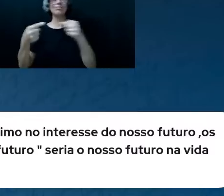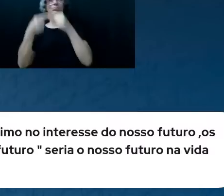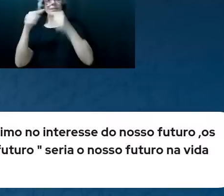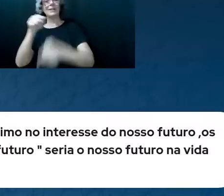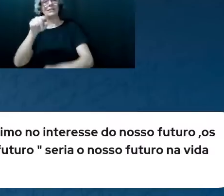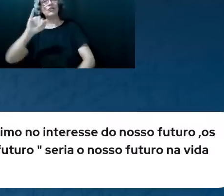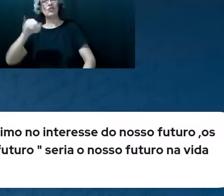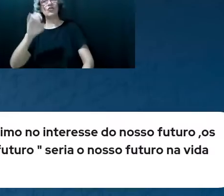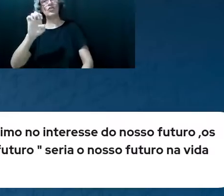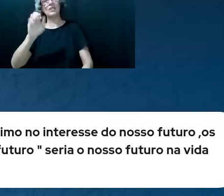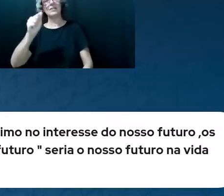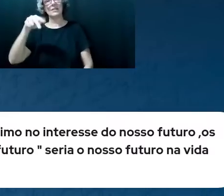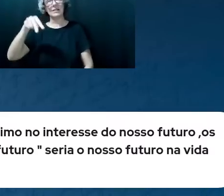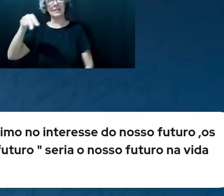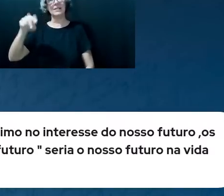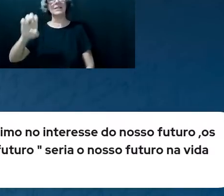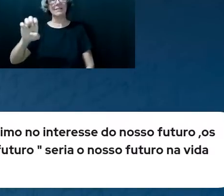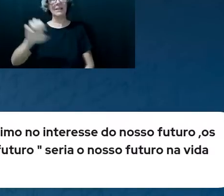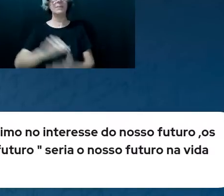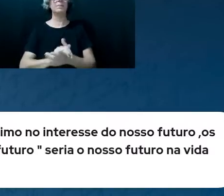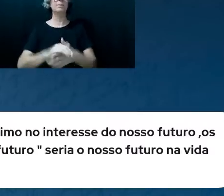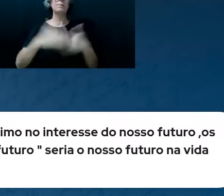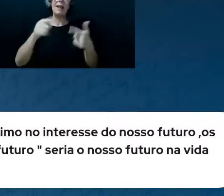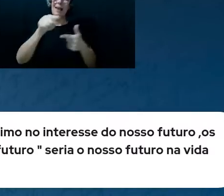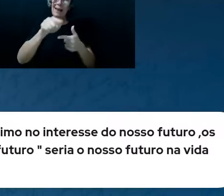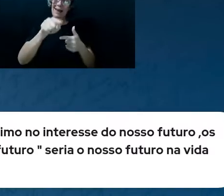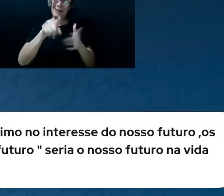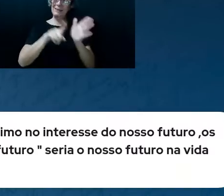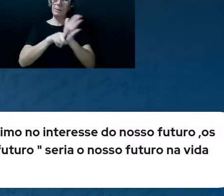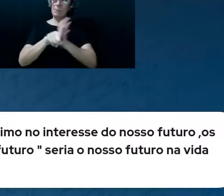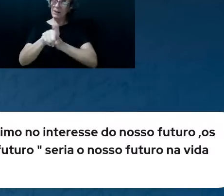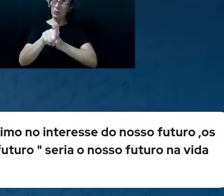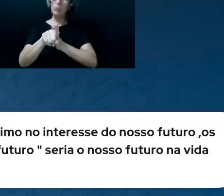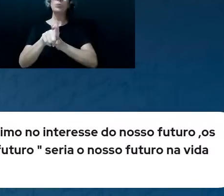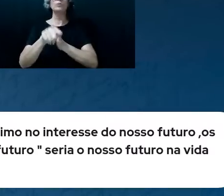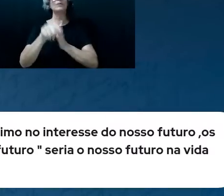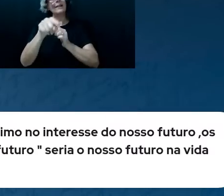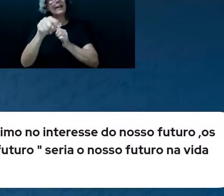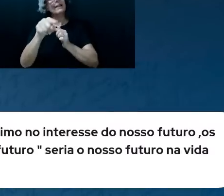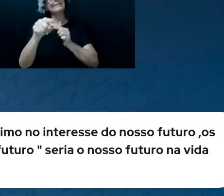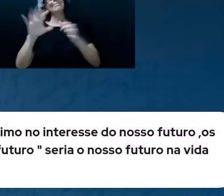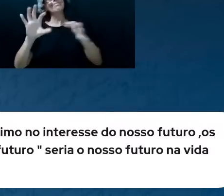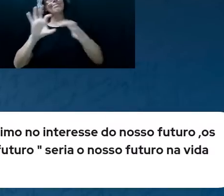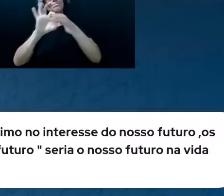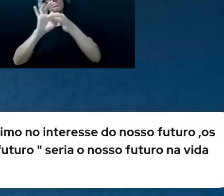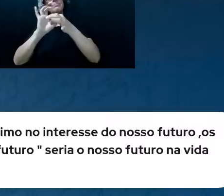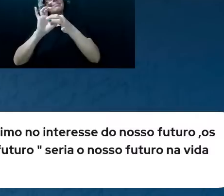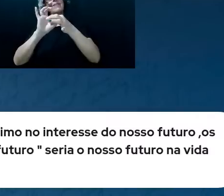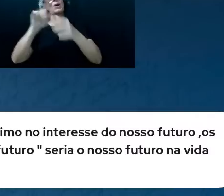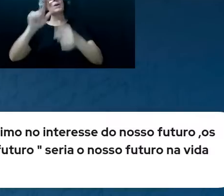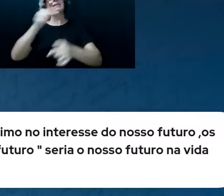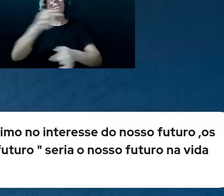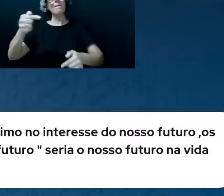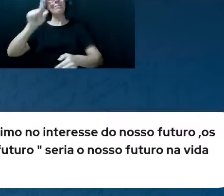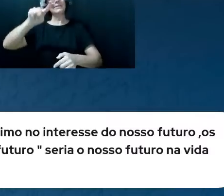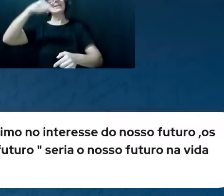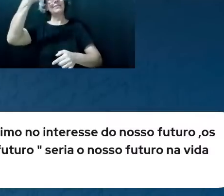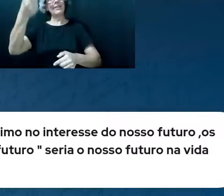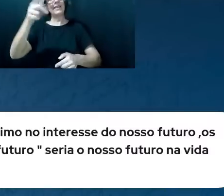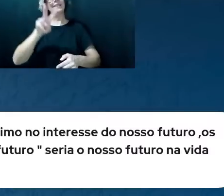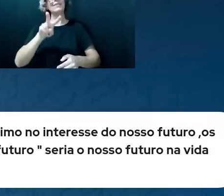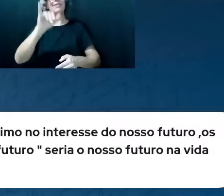ser explorado na semana que vem, que é anjos da guarda, espíritos protetores, espíritos familiares e simpáticos,